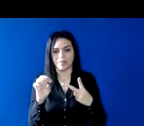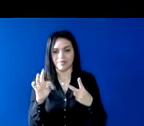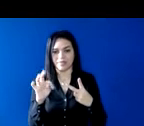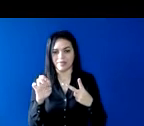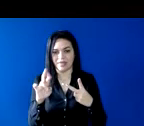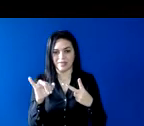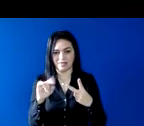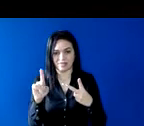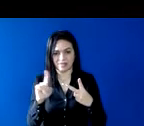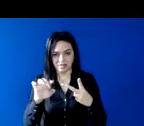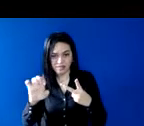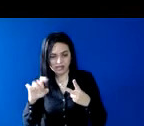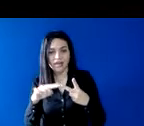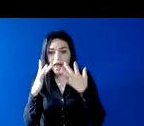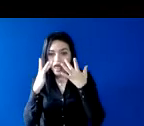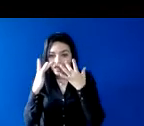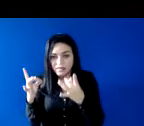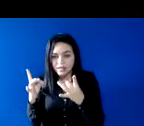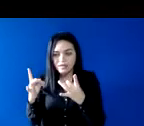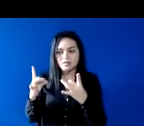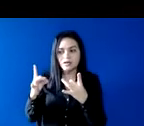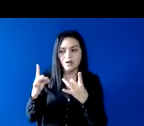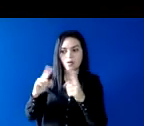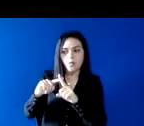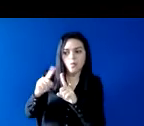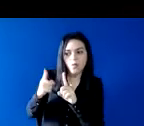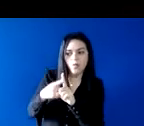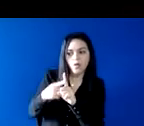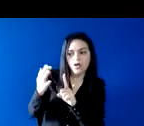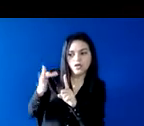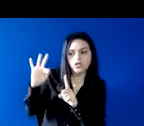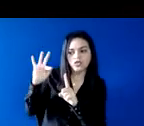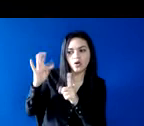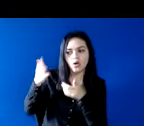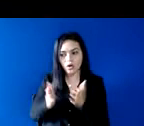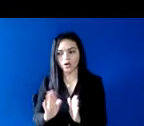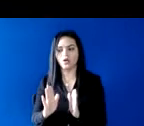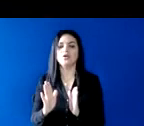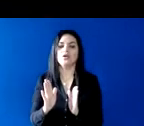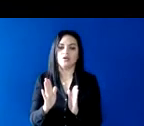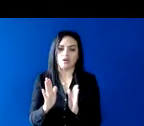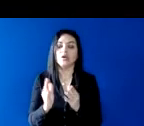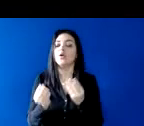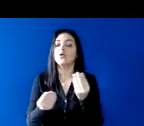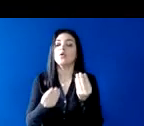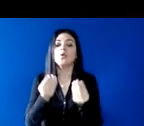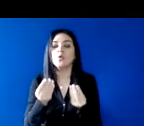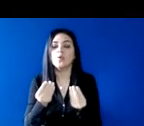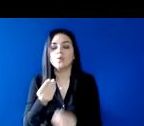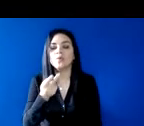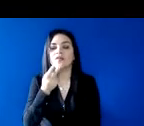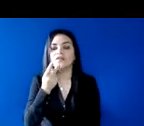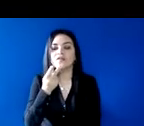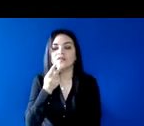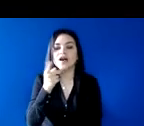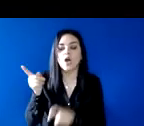atenção ao parto e nascimento. Como diz um grande